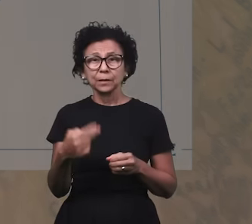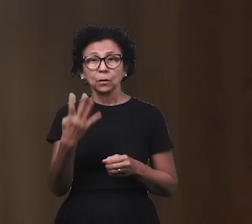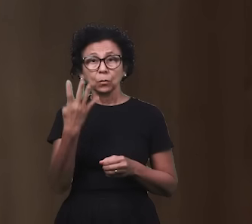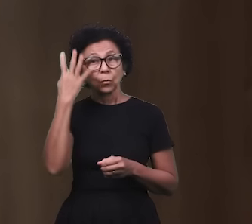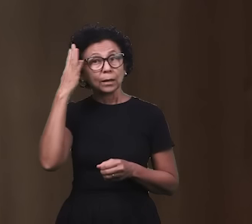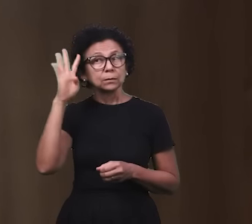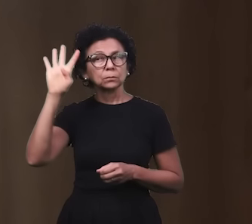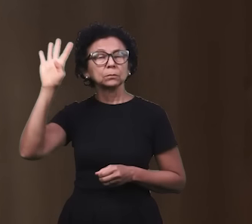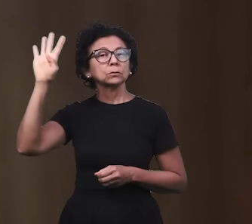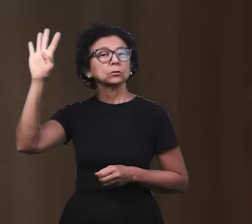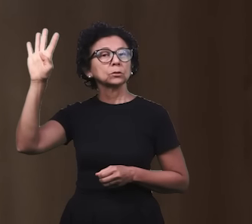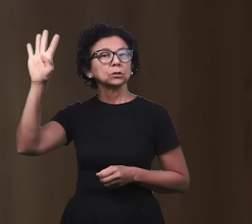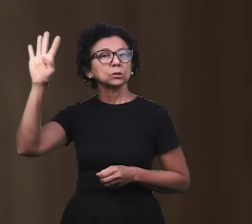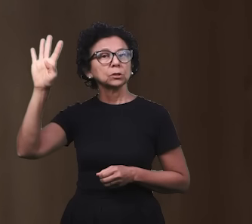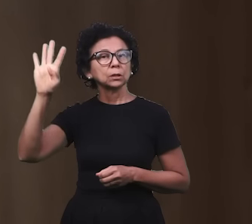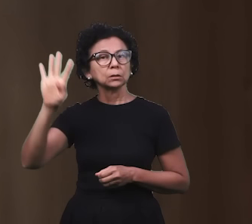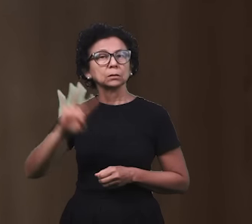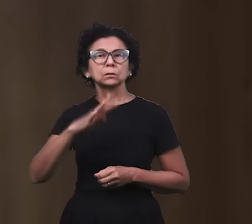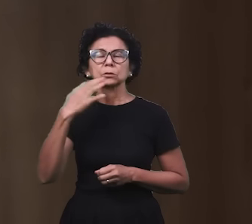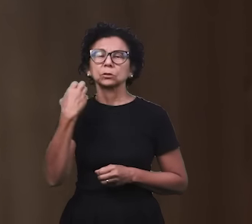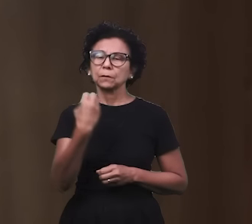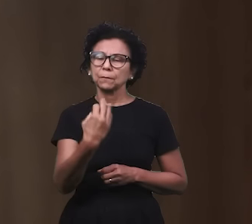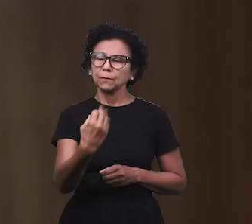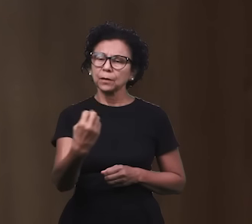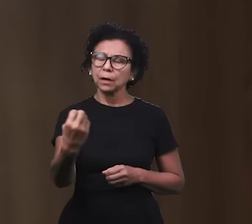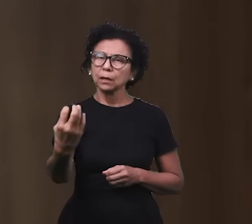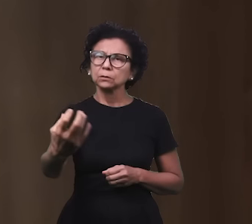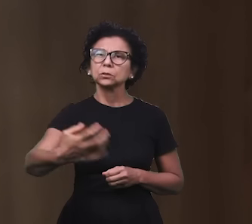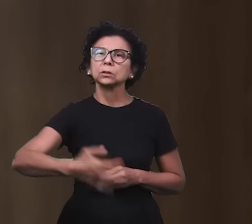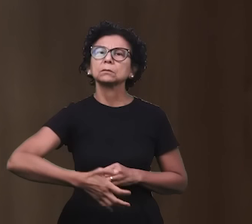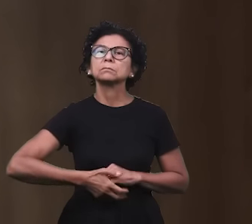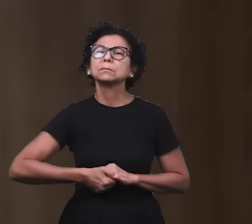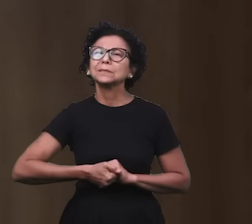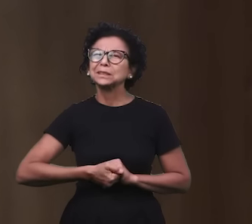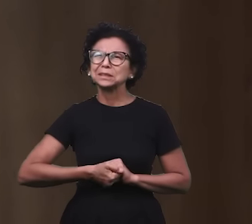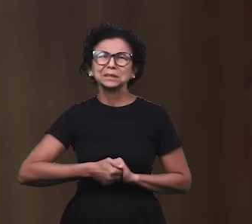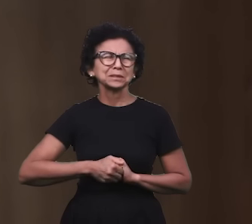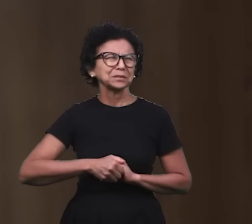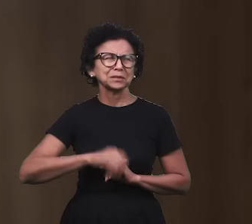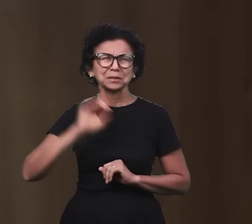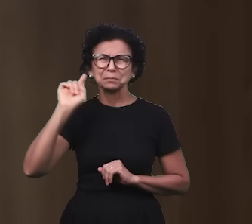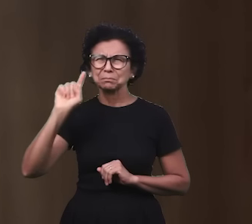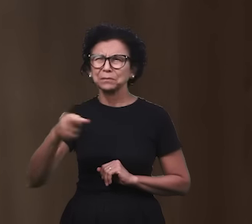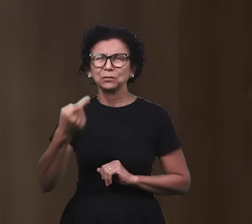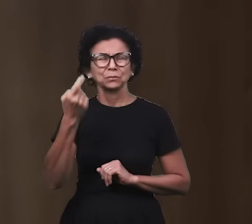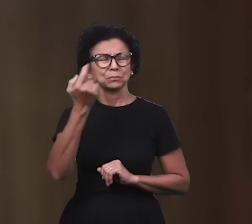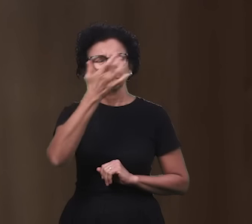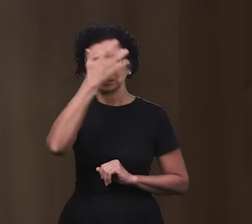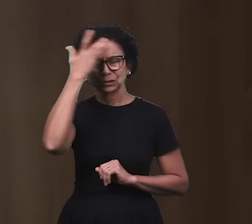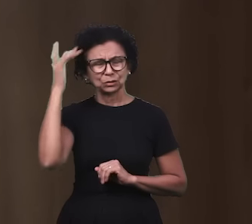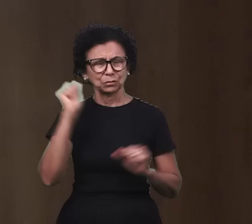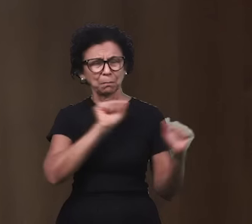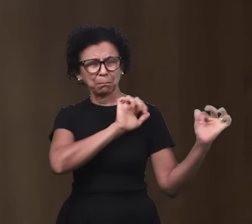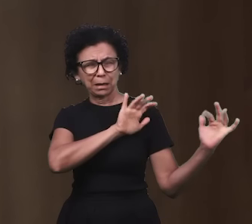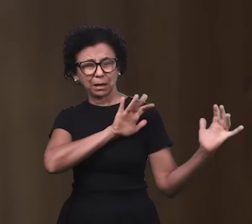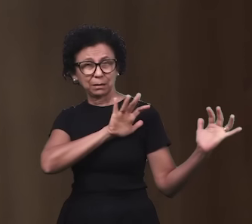quilômetros, uma caravana, e aí vinham milhares de pessoas, vinham os de Nazaré, se encontravam com